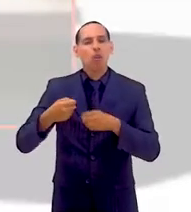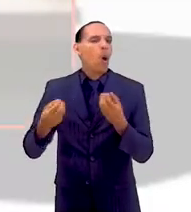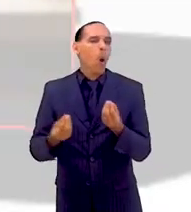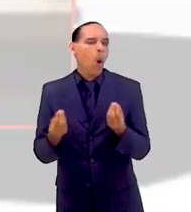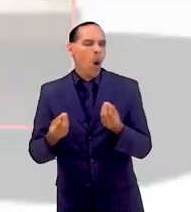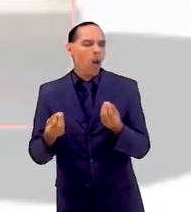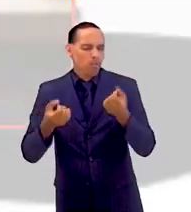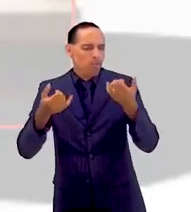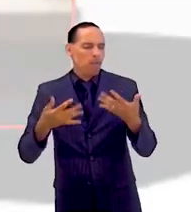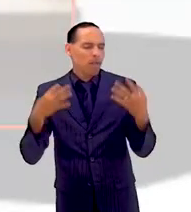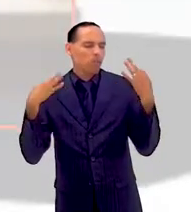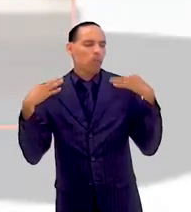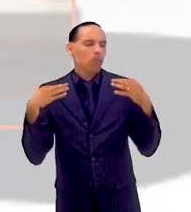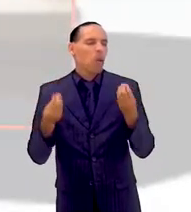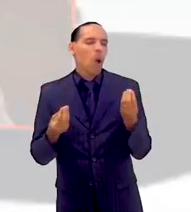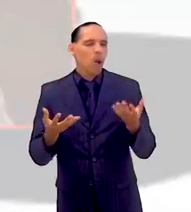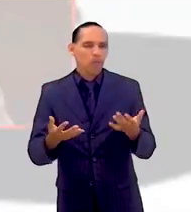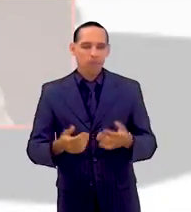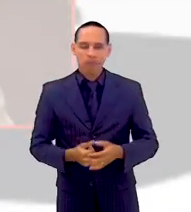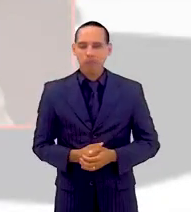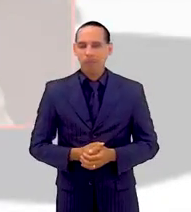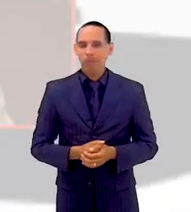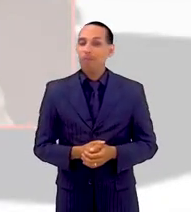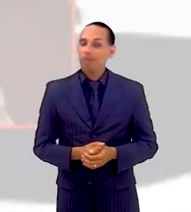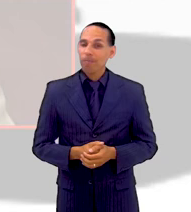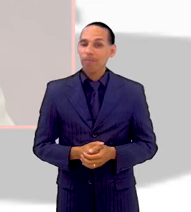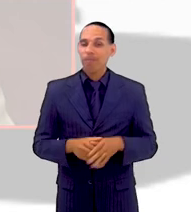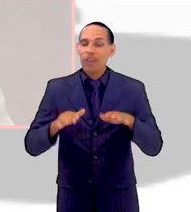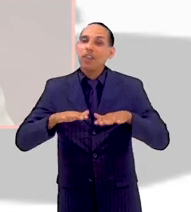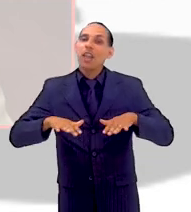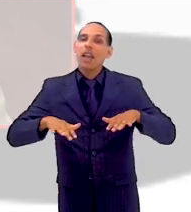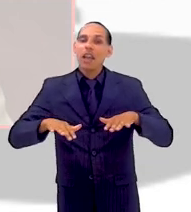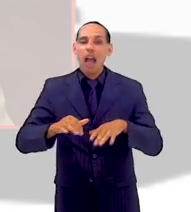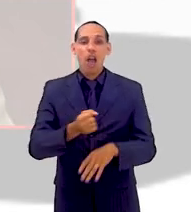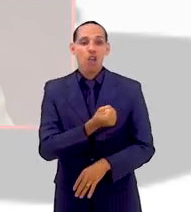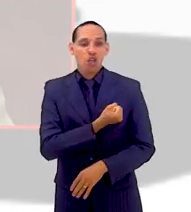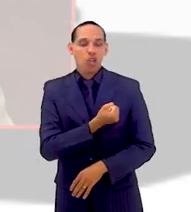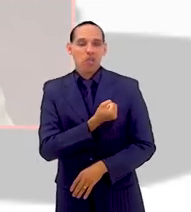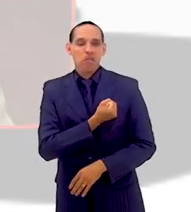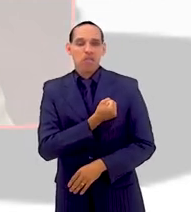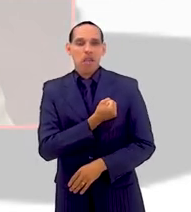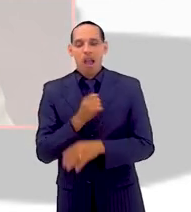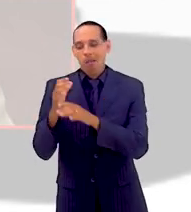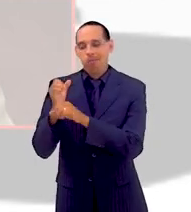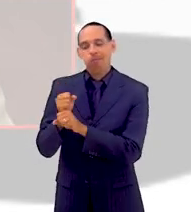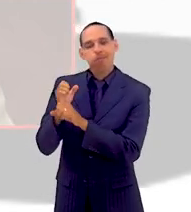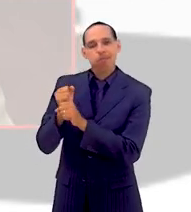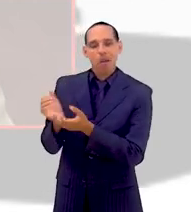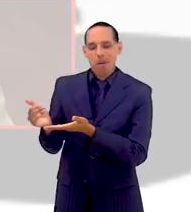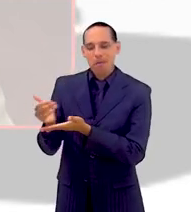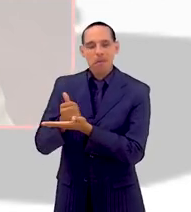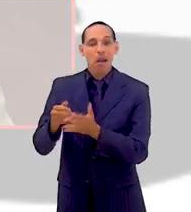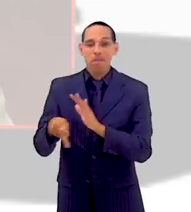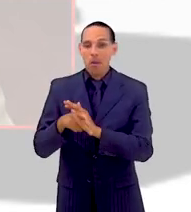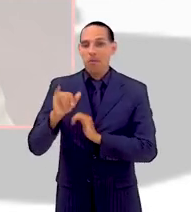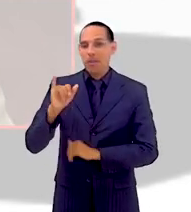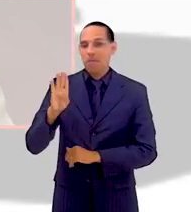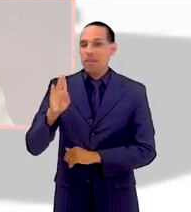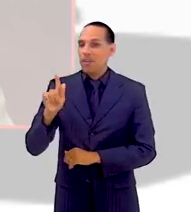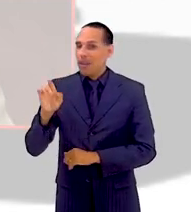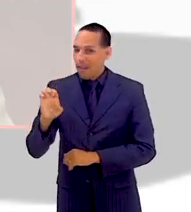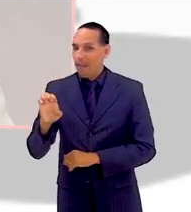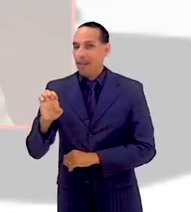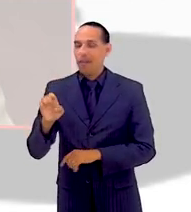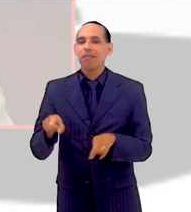a partir do turismo. De maneira geral, os números levantados pelo IBGE e que são